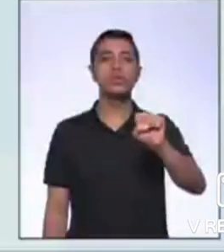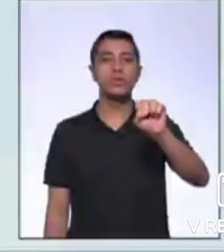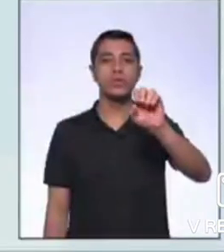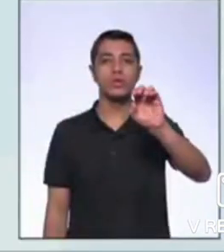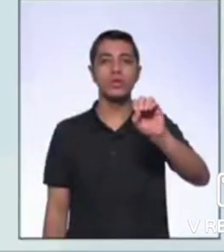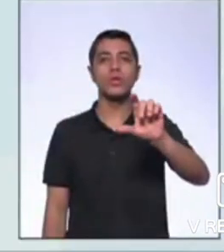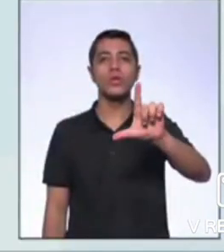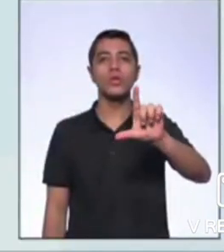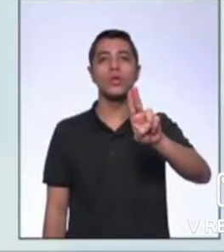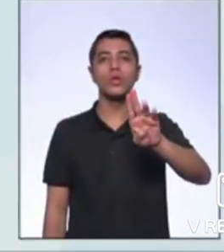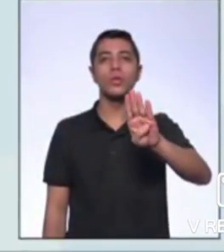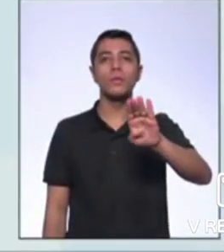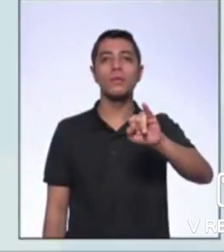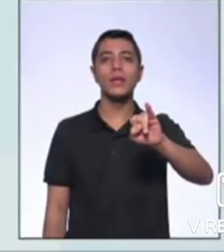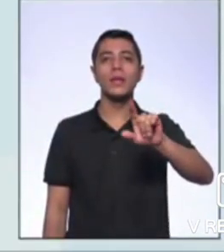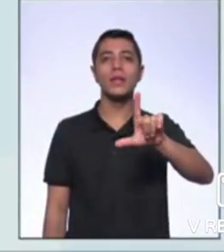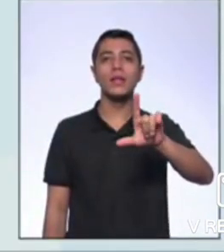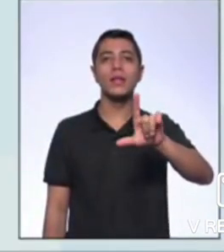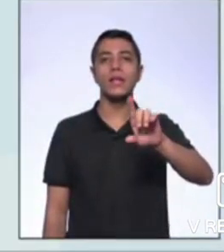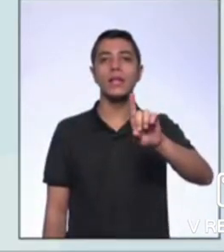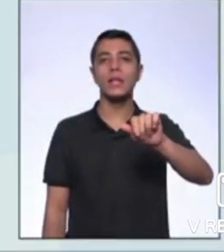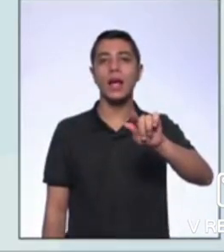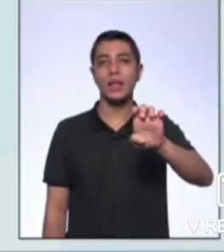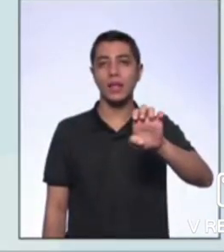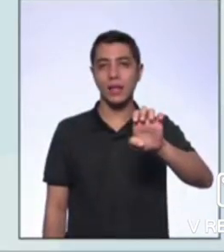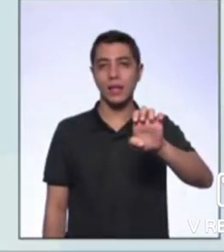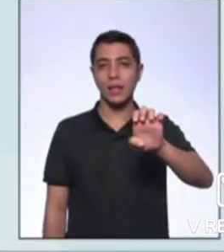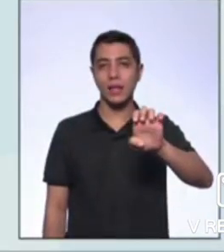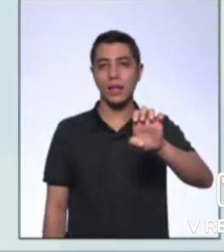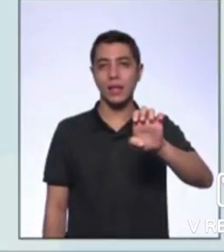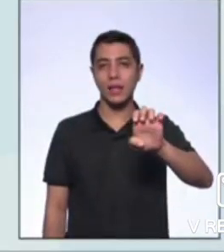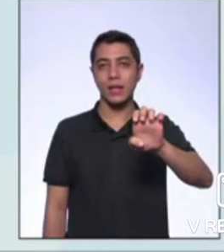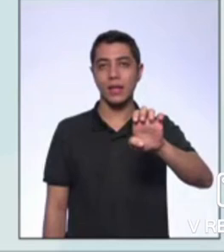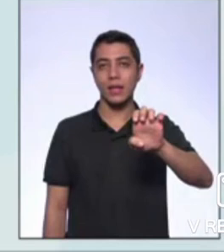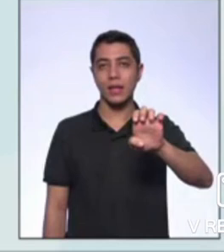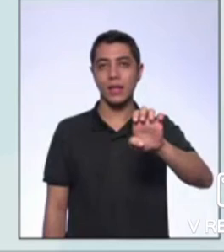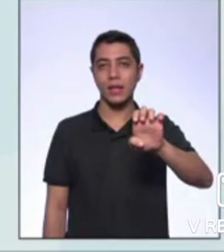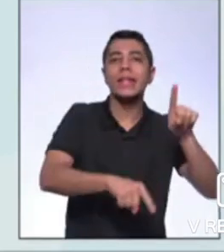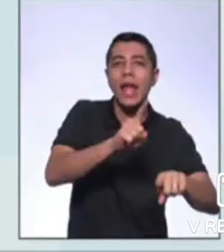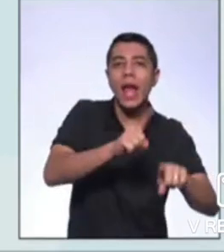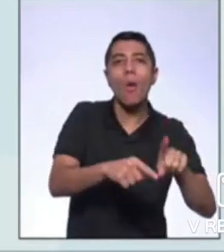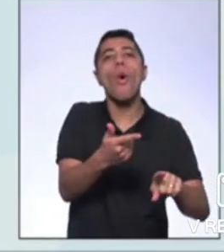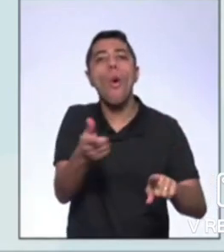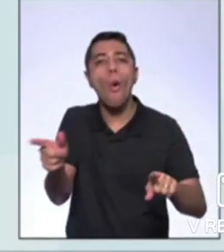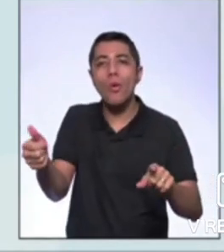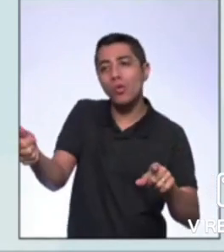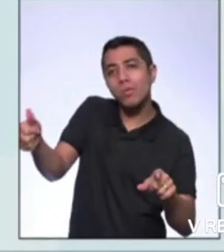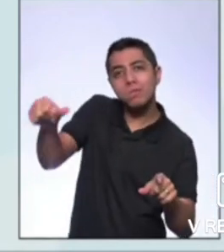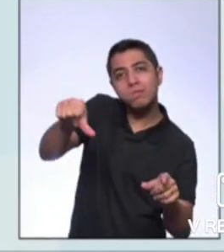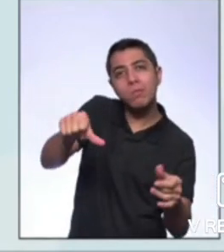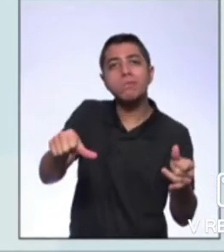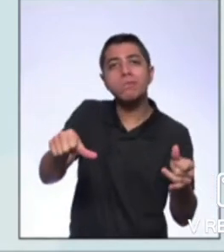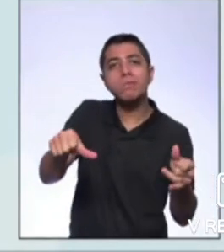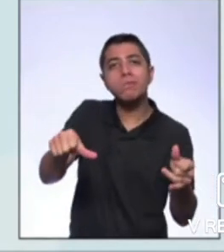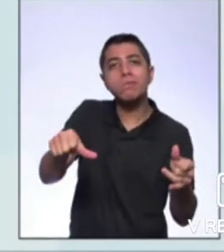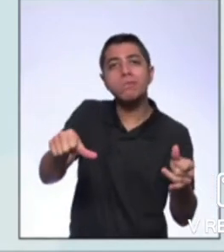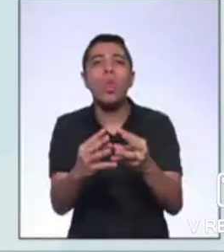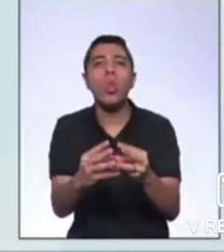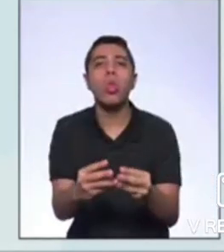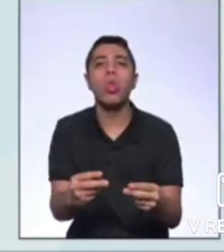que tem a ver com a capacidade de um dissolver no outro. E é isso mesmo, né? Mas vamos ver a